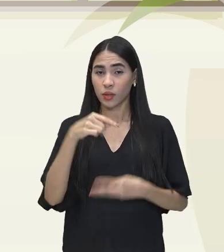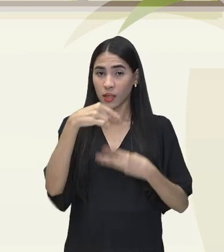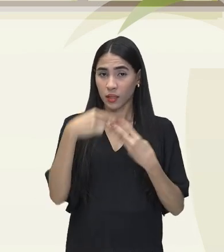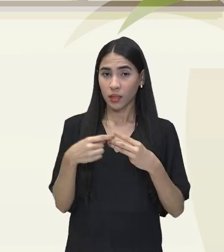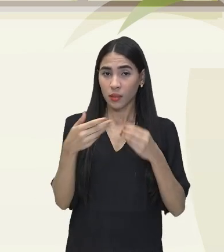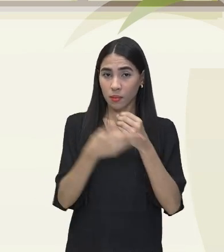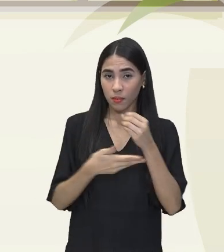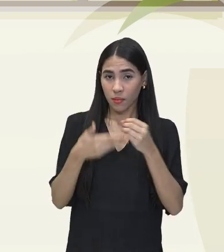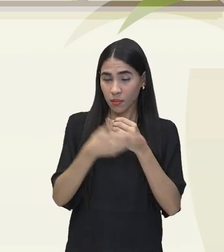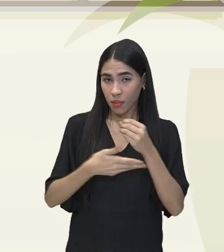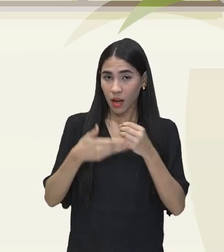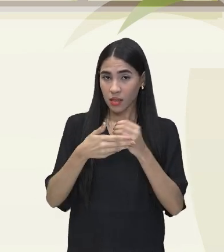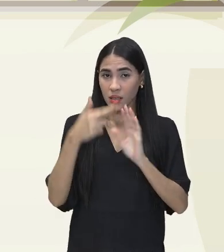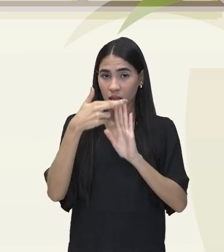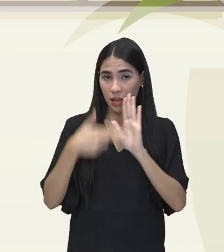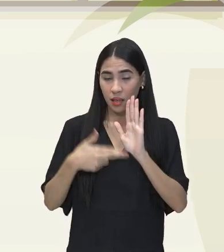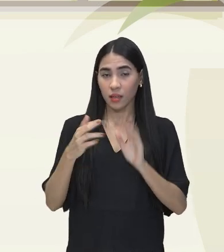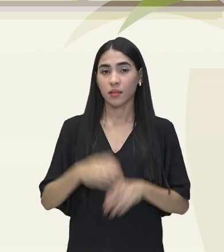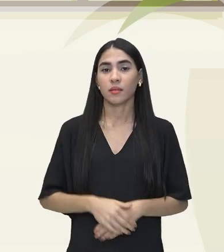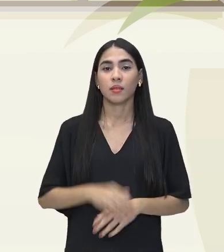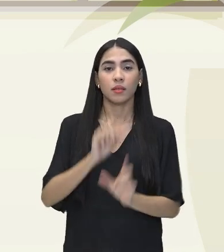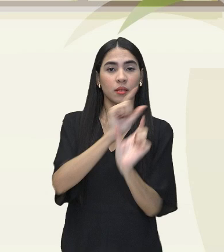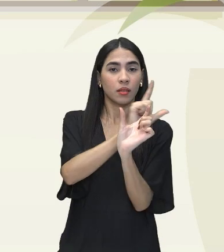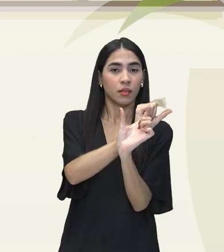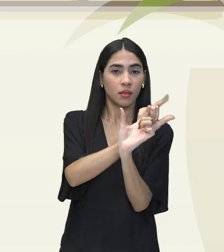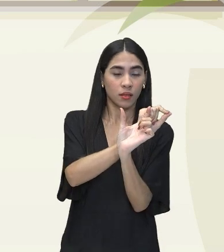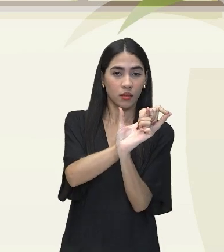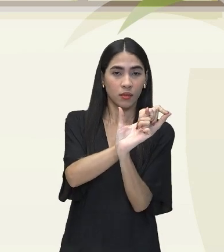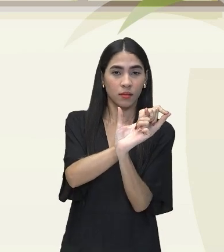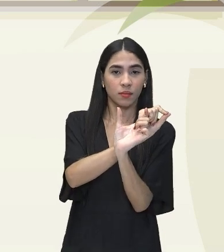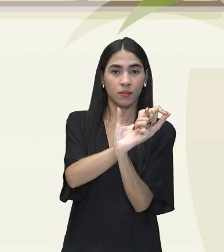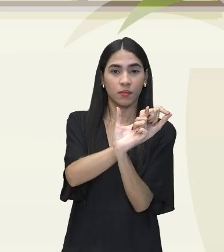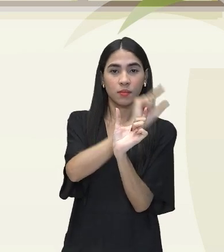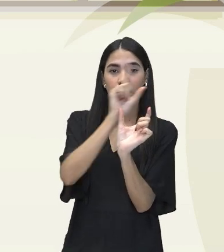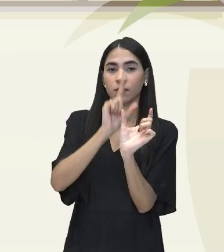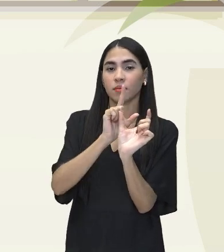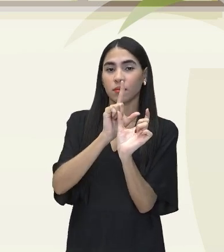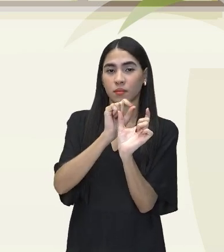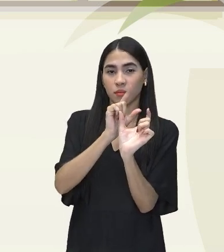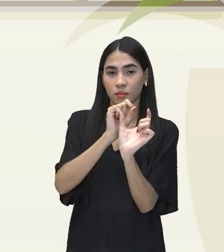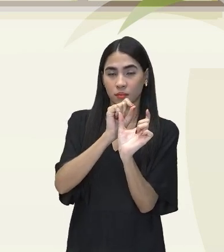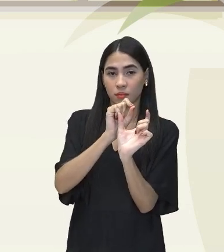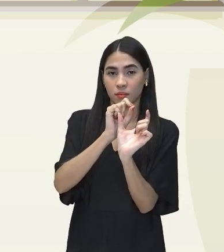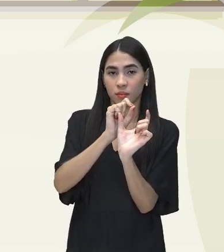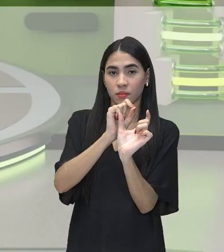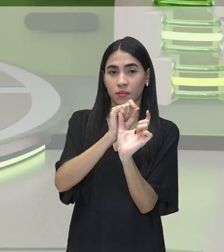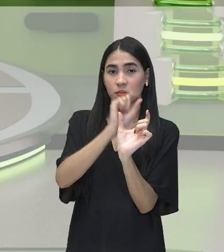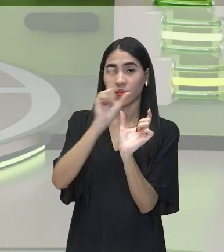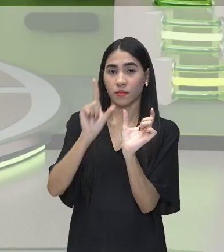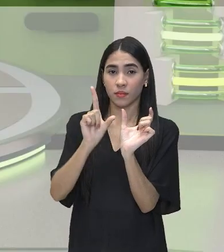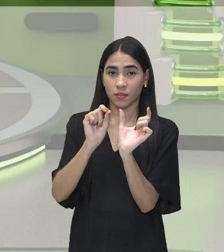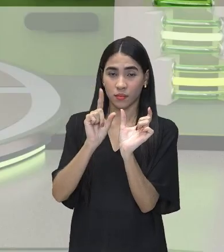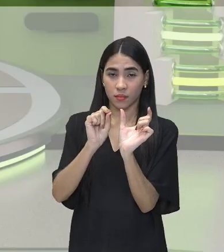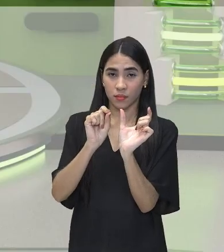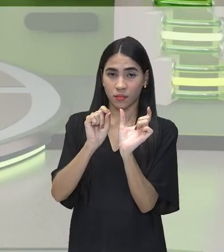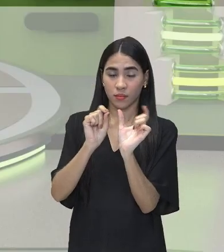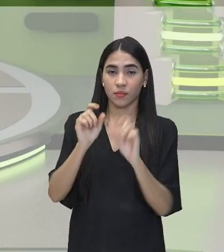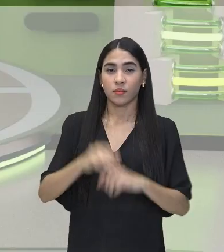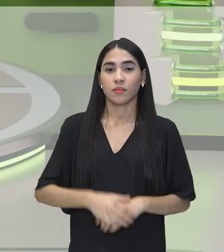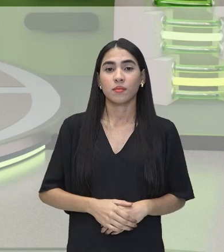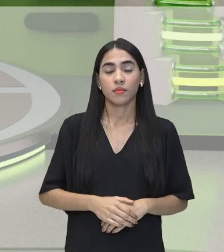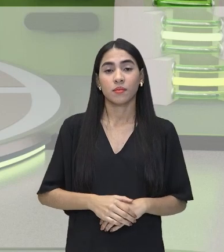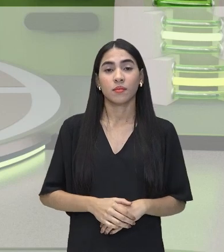regras básicas, o prefixo, o infixo e o sufixo.